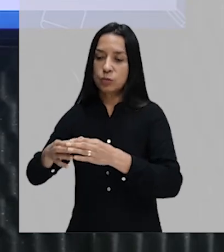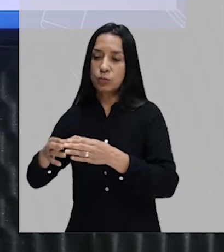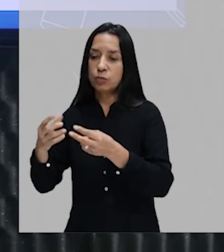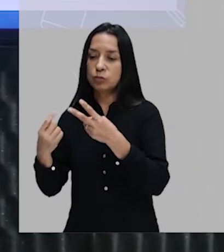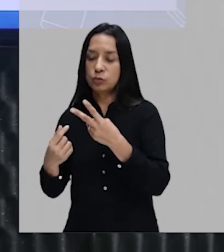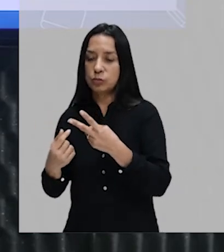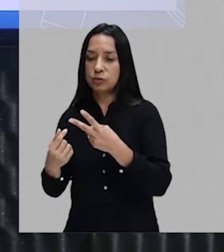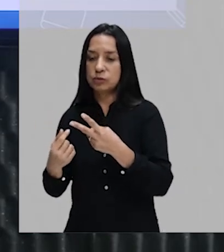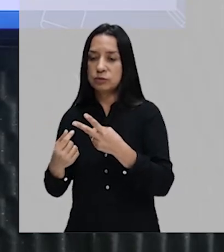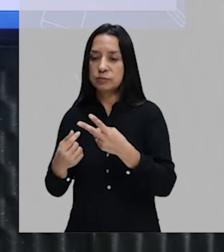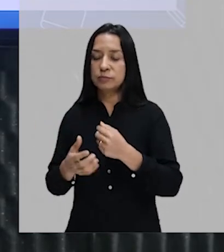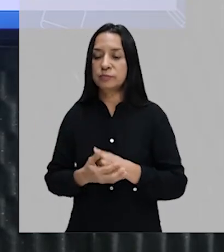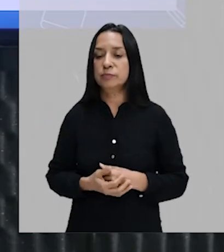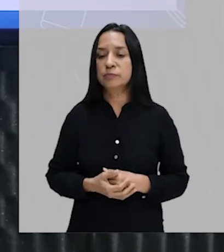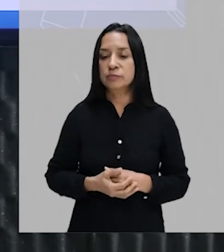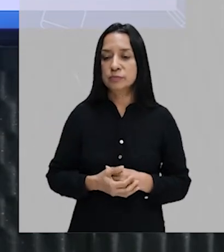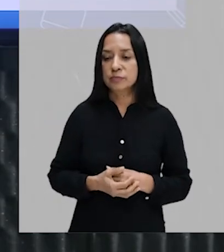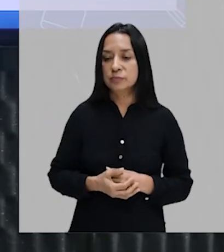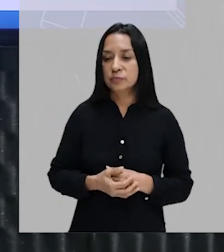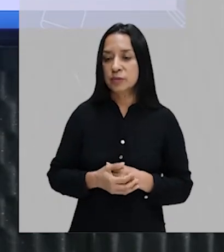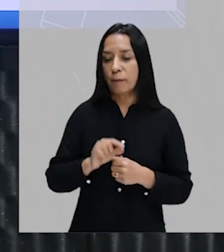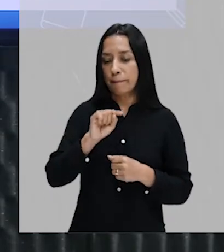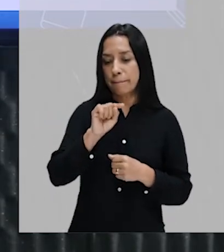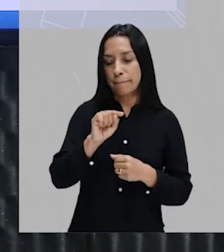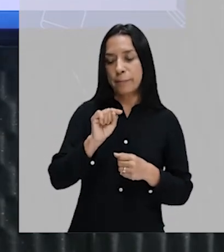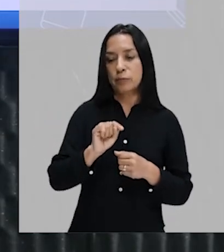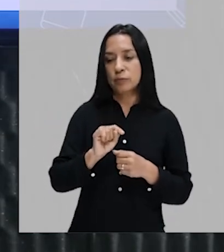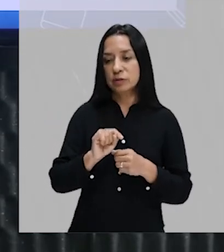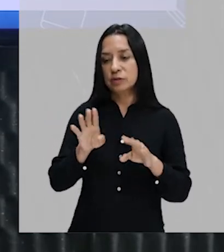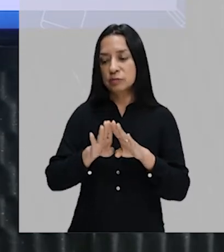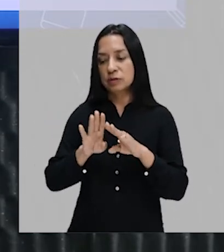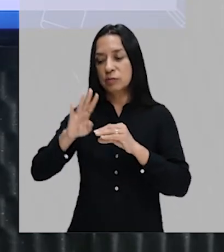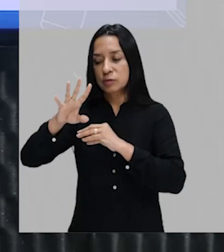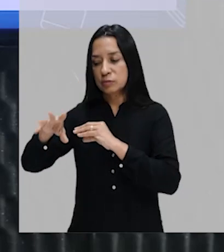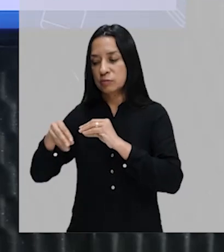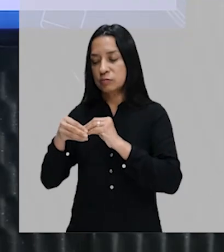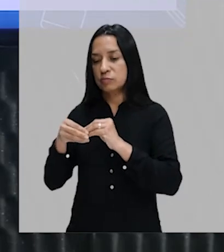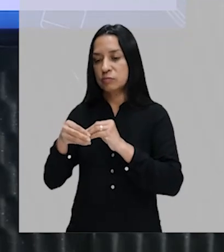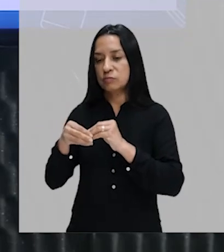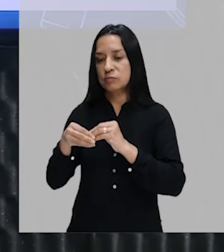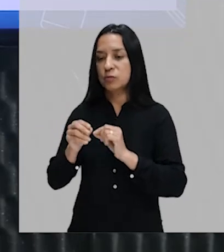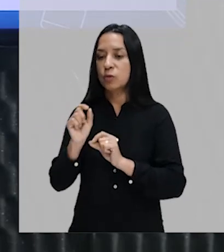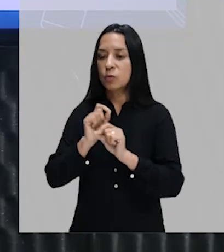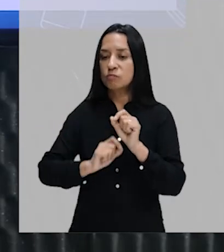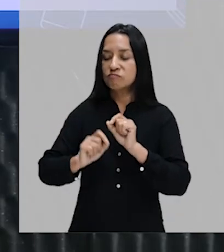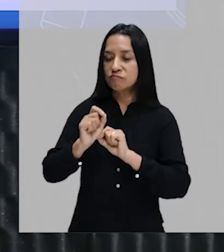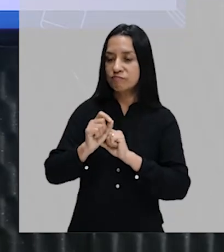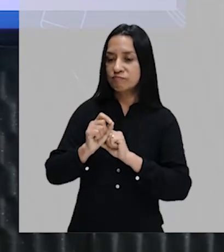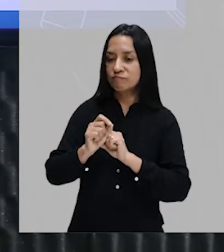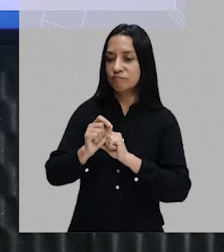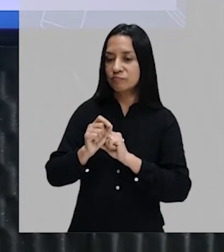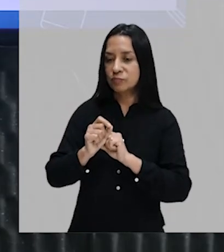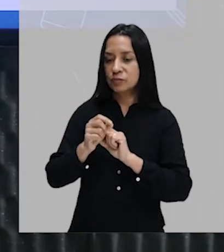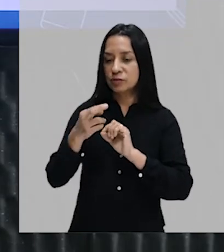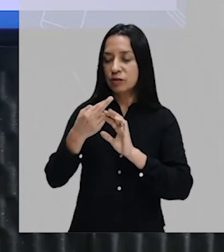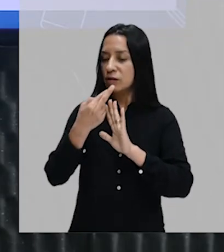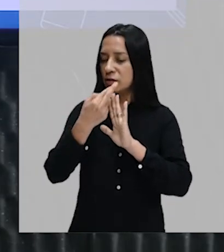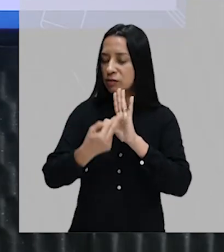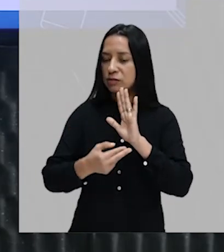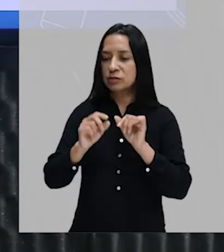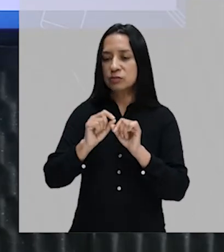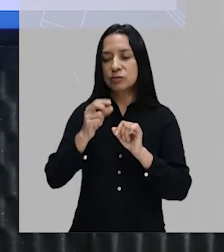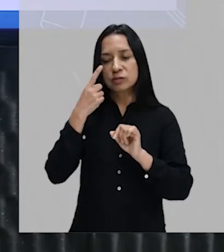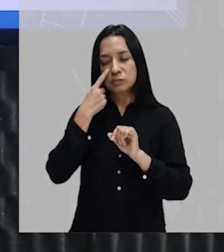signos de pontuação e signos auxiliares. Tá? Signo de pontuação são aquela relaçãozinha que a gente já viu desde lá no início da aula,